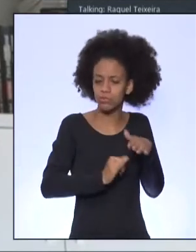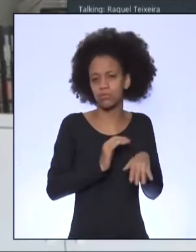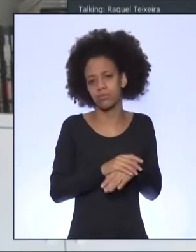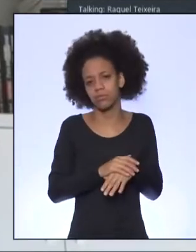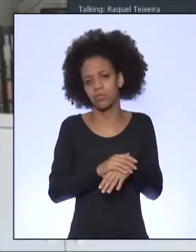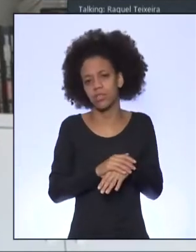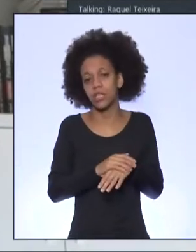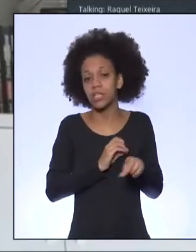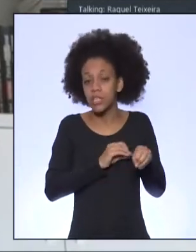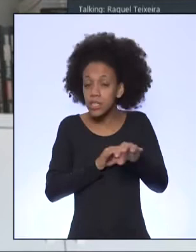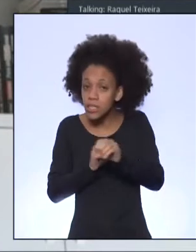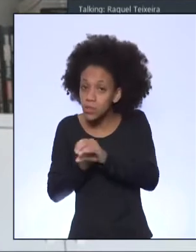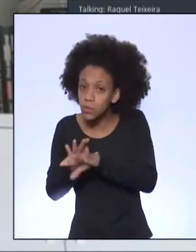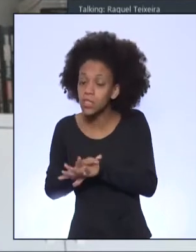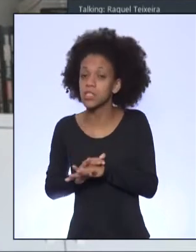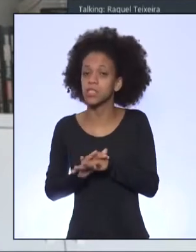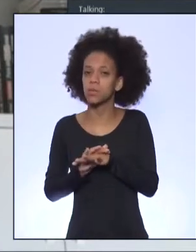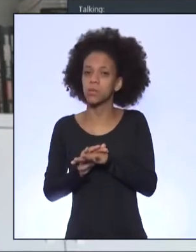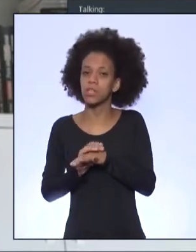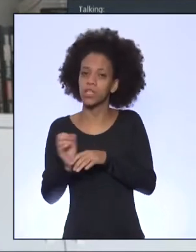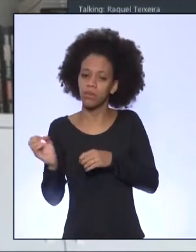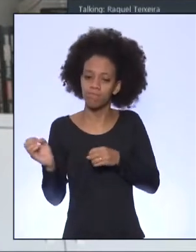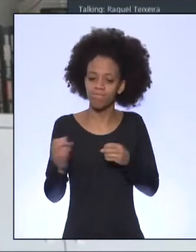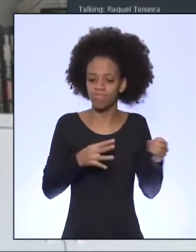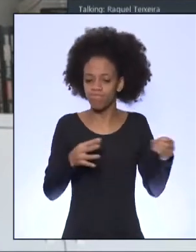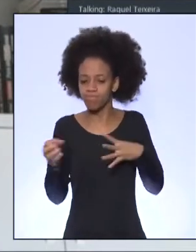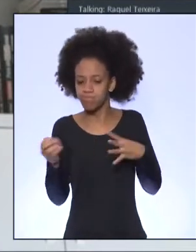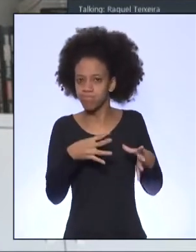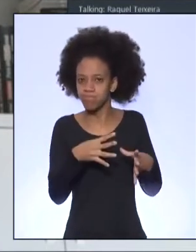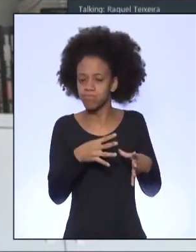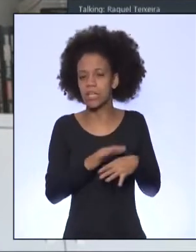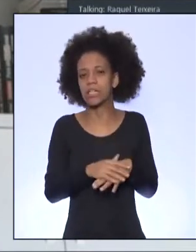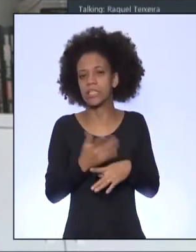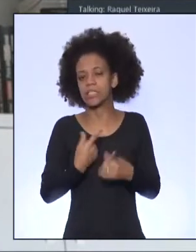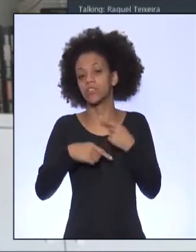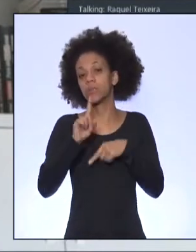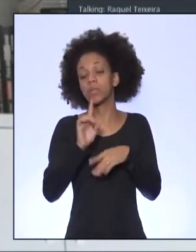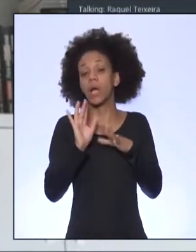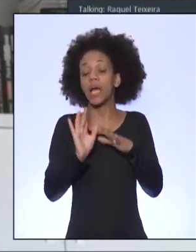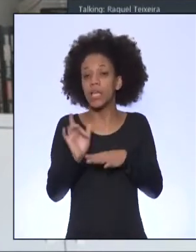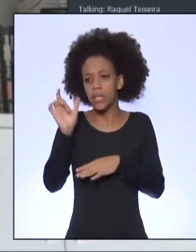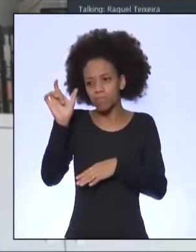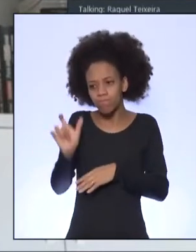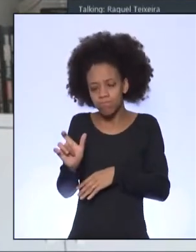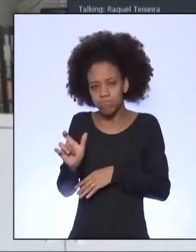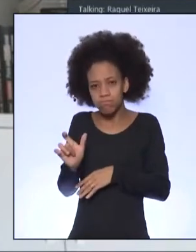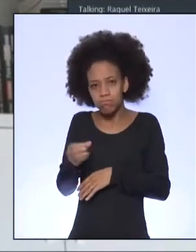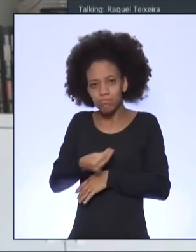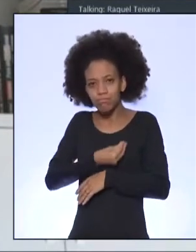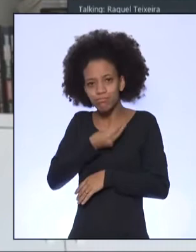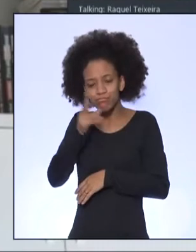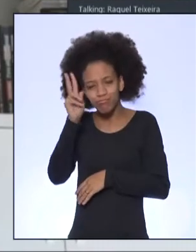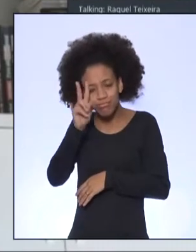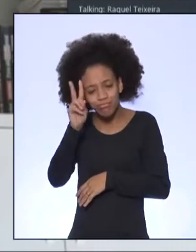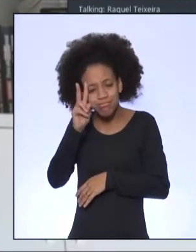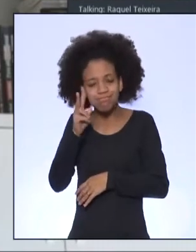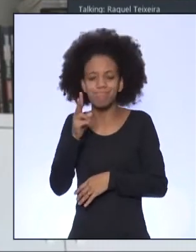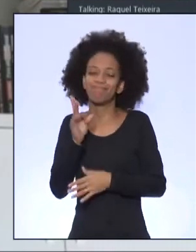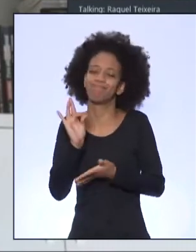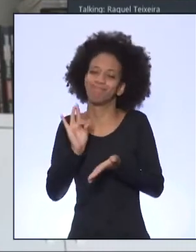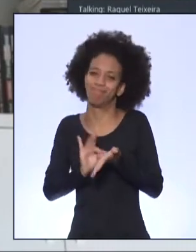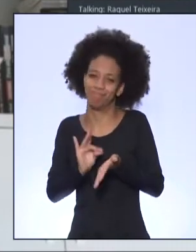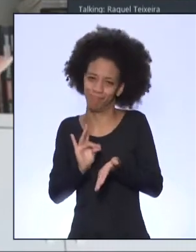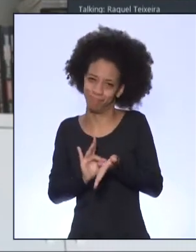a educação e a inovação. E uma pessoa que, com a história de vida da Tati, com certeza